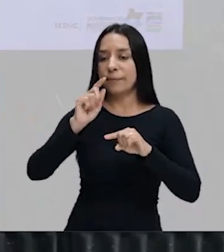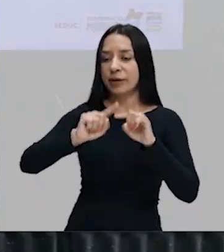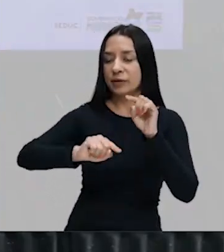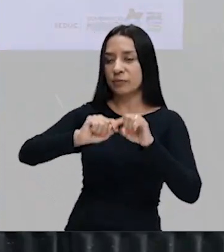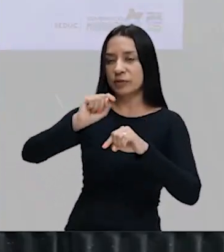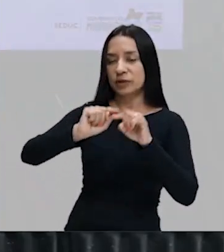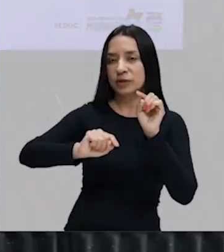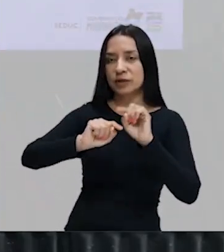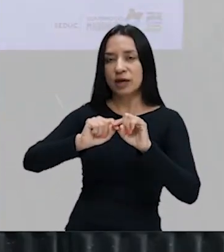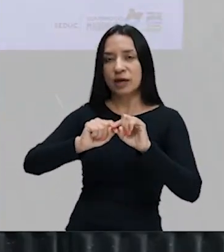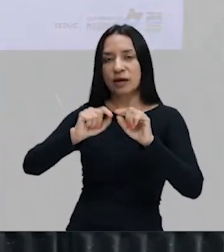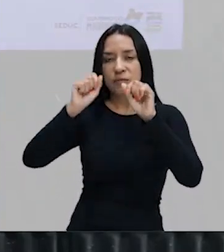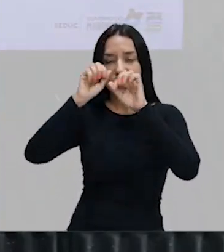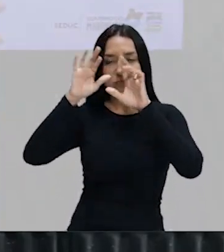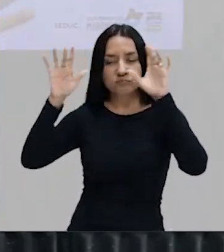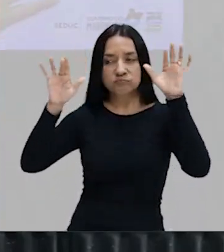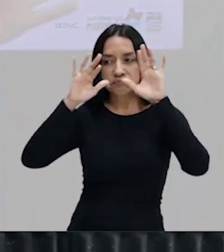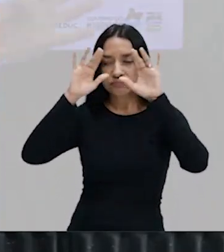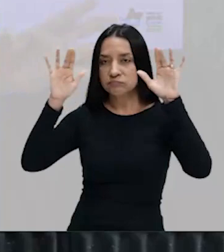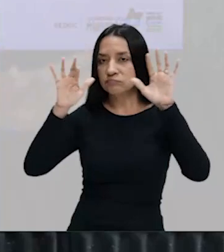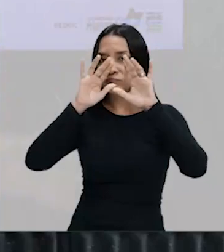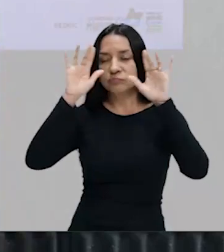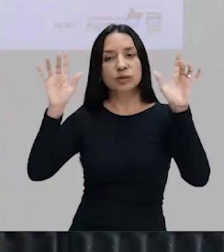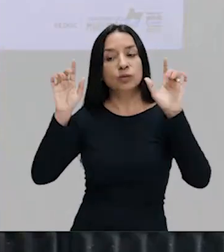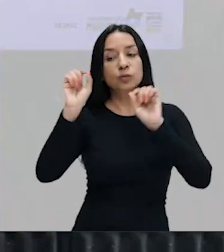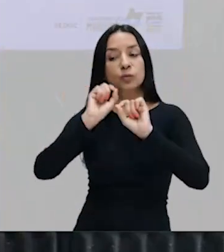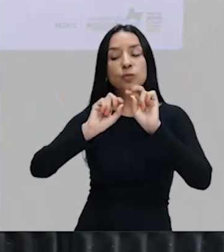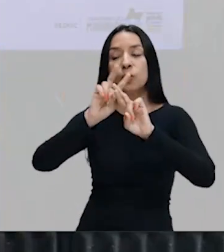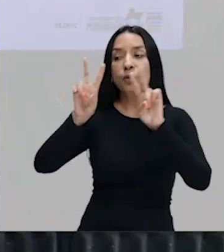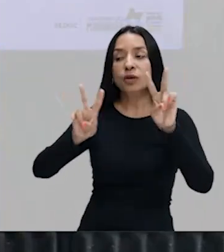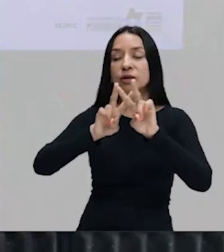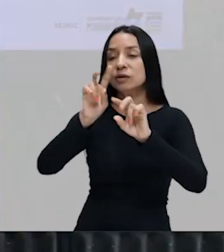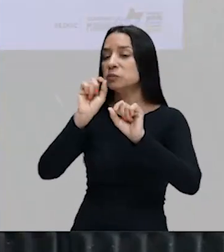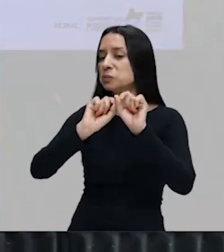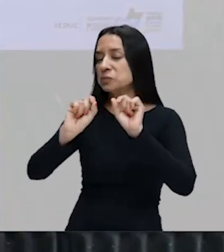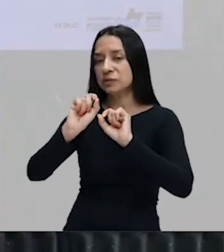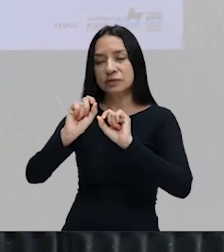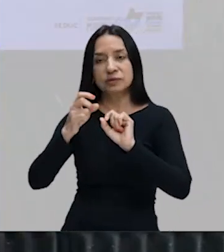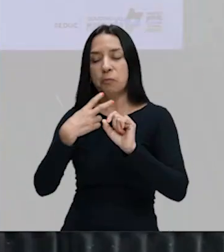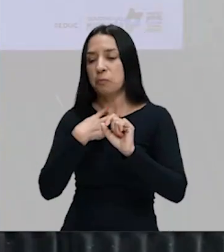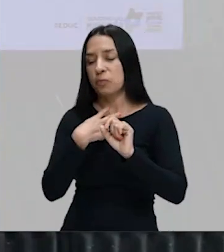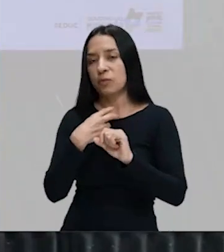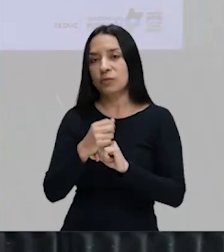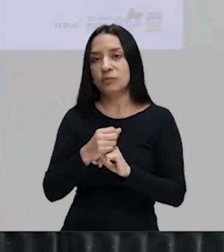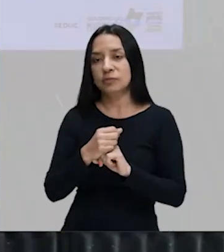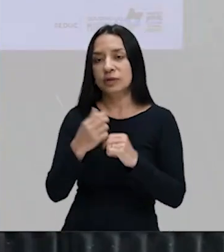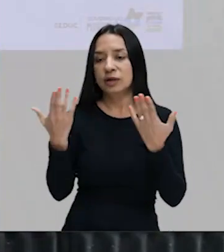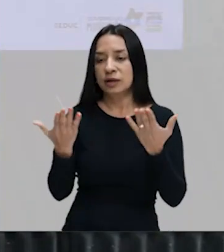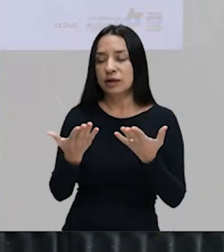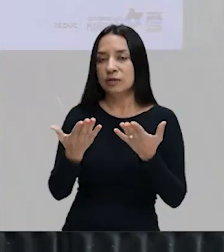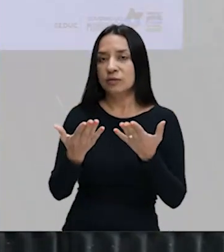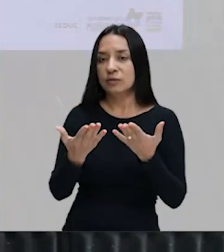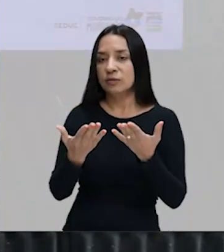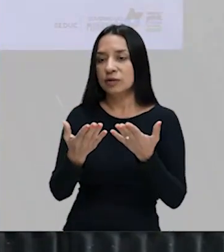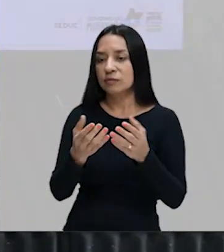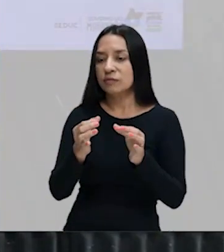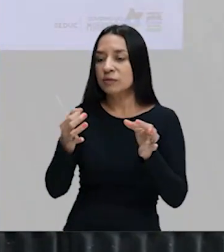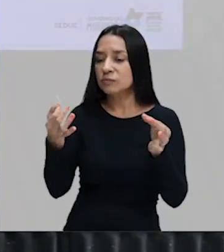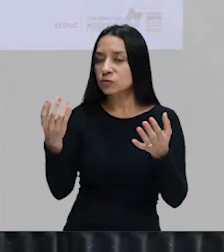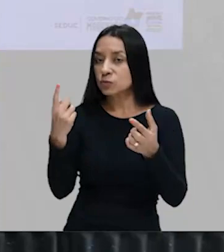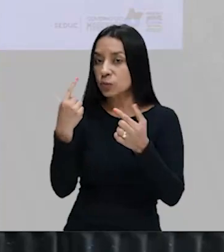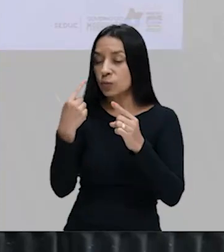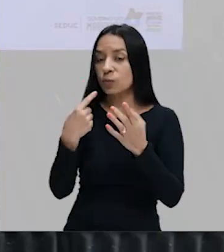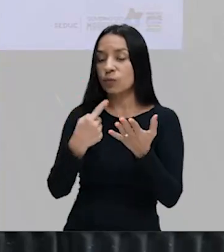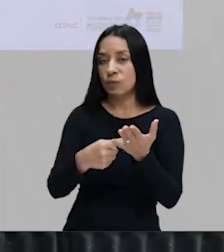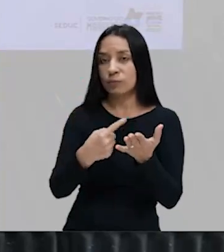não dispersar, não ficar olhando ali para o que não deve. Vamos criar o nosso processo de concentração. Valeu? Tudo bem?